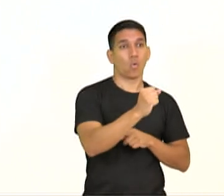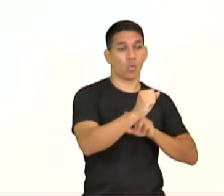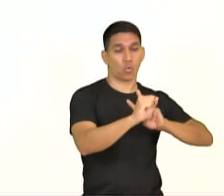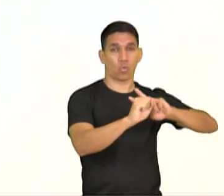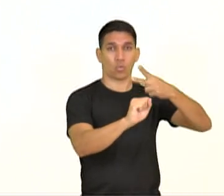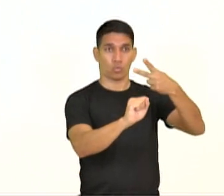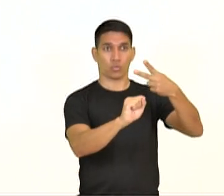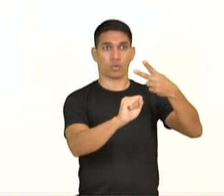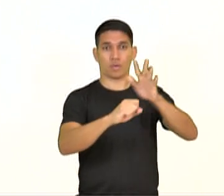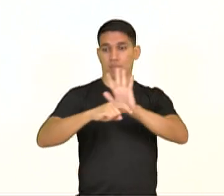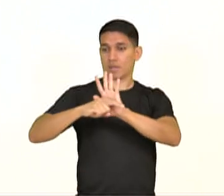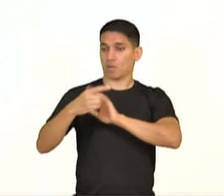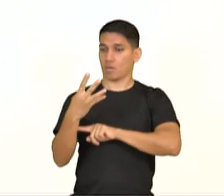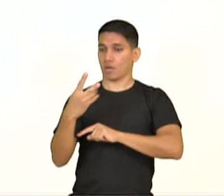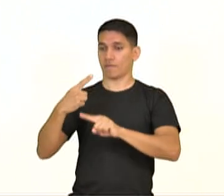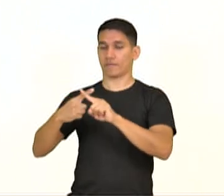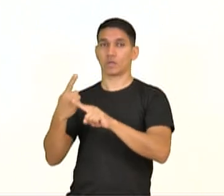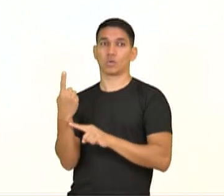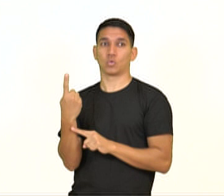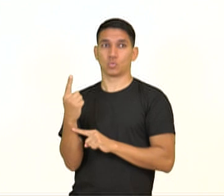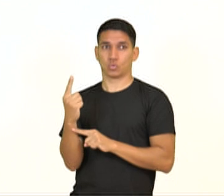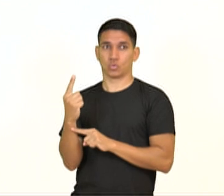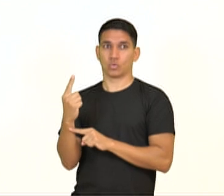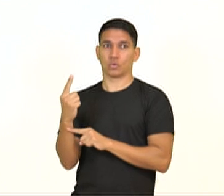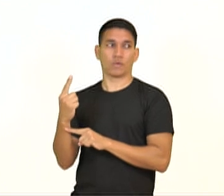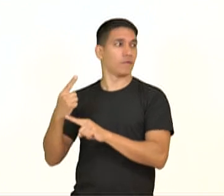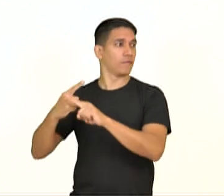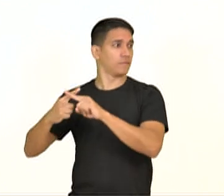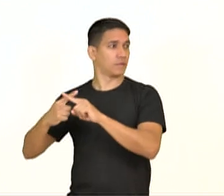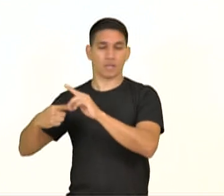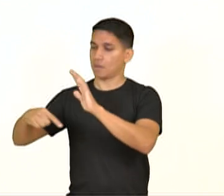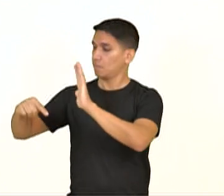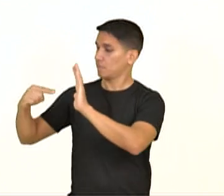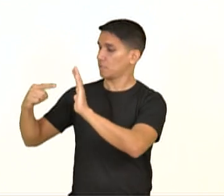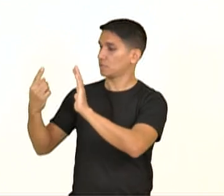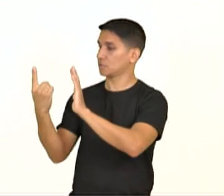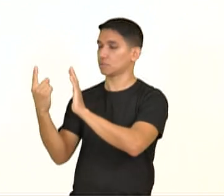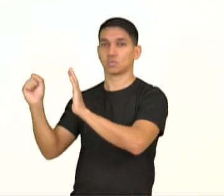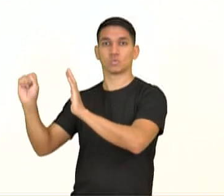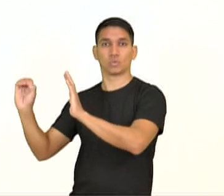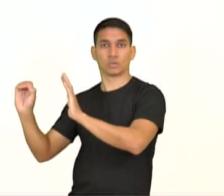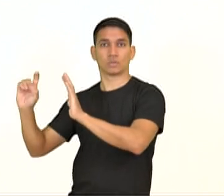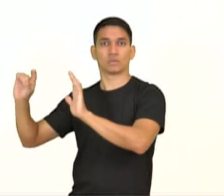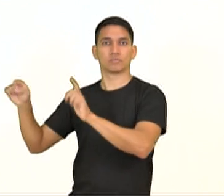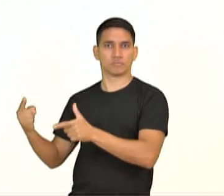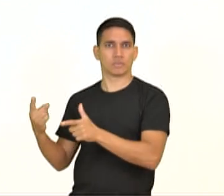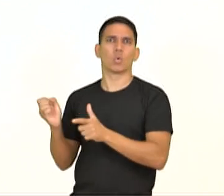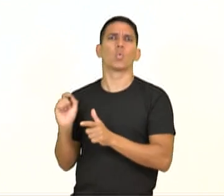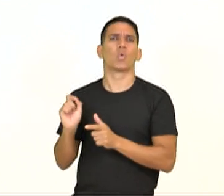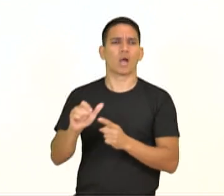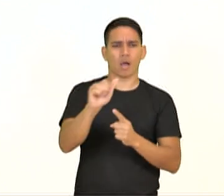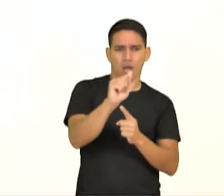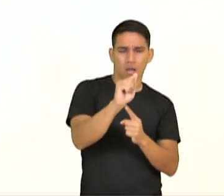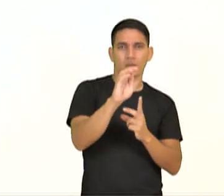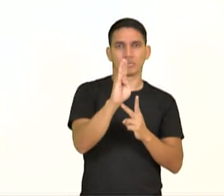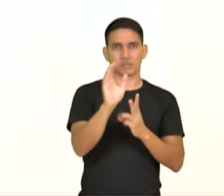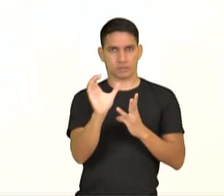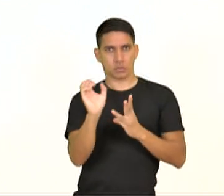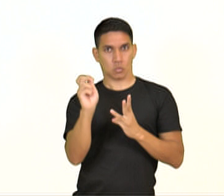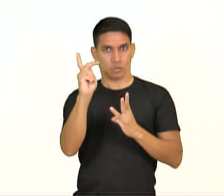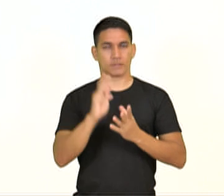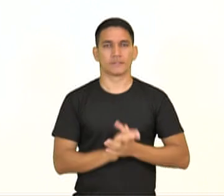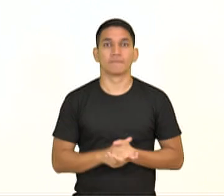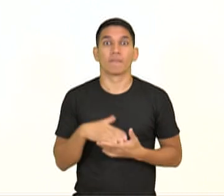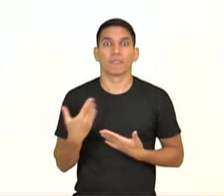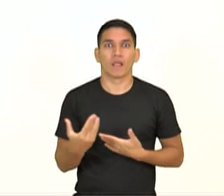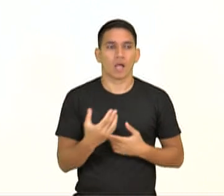vezes 1 vezes menos 180. Substituímos os valores de B, o de A e o de C, tá bom? Então,